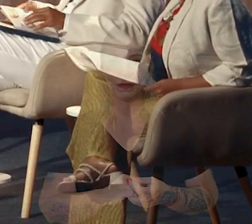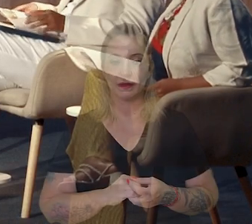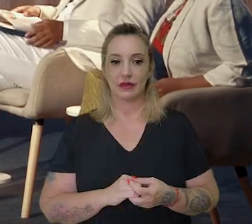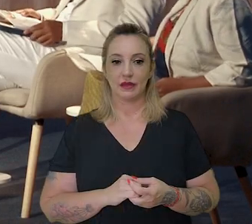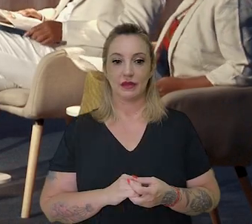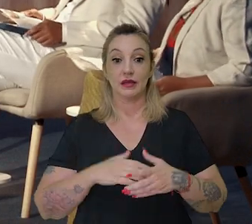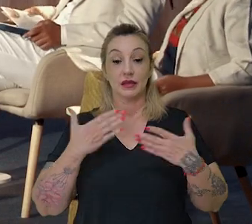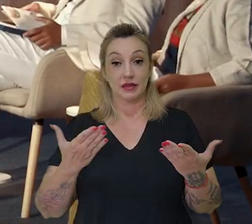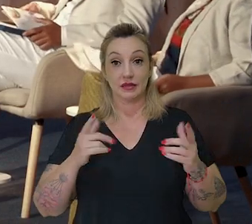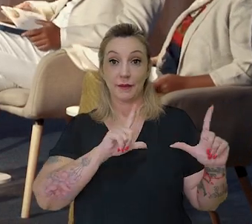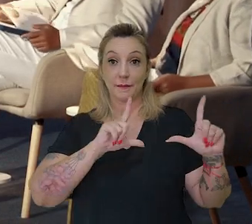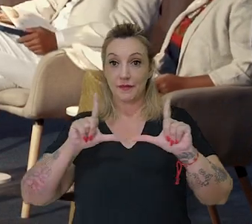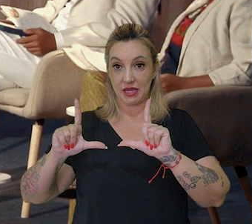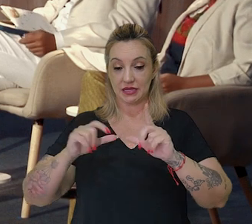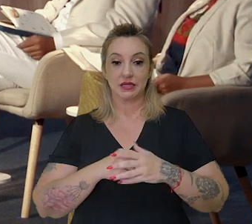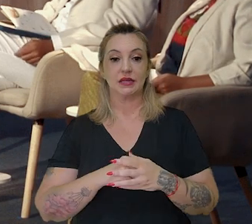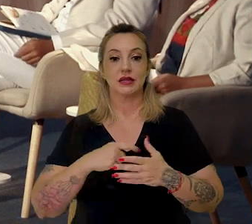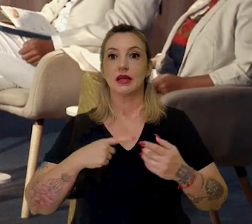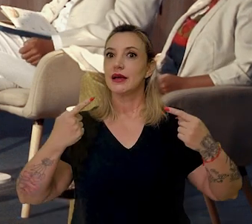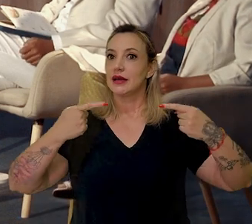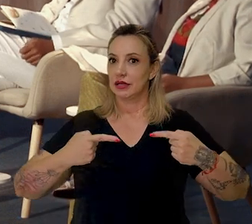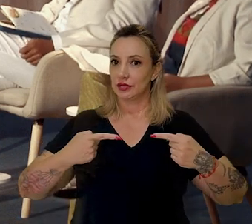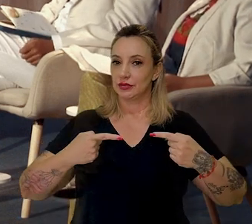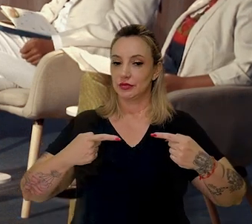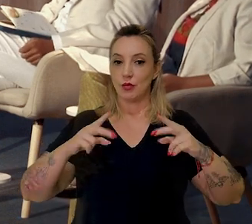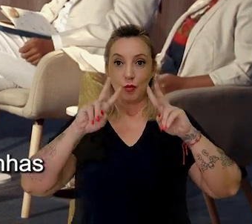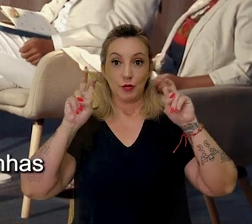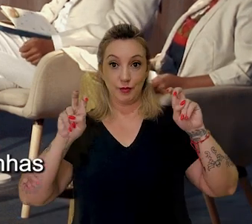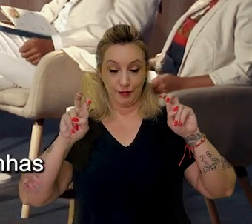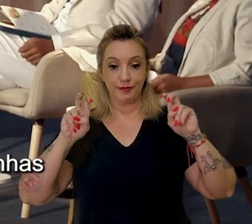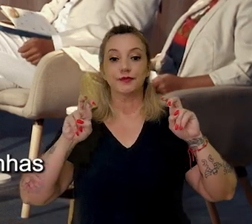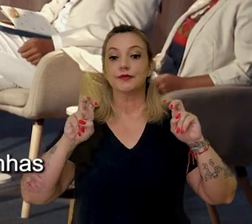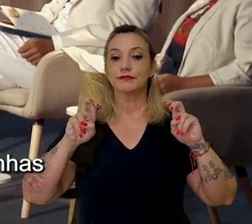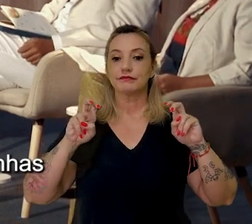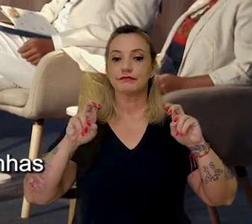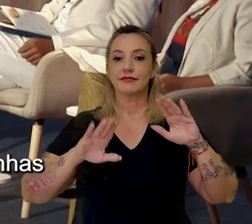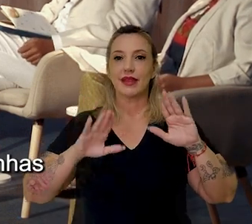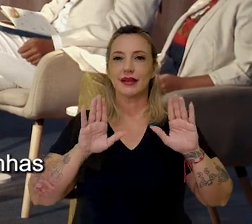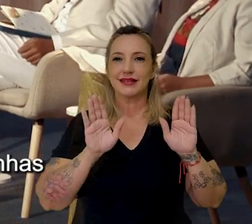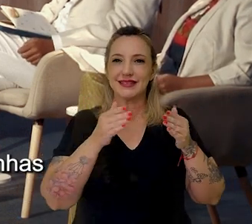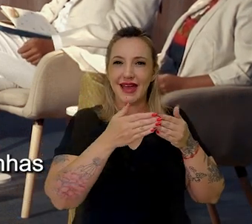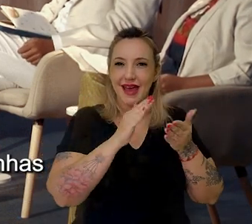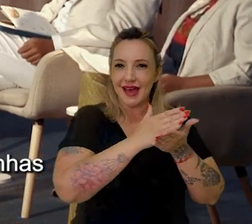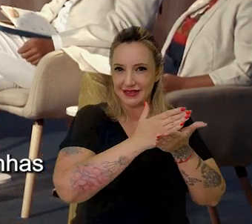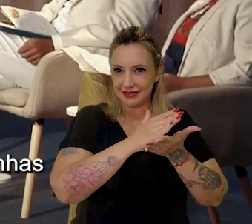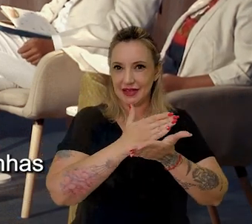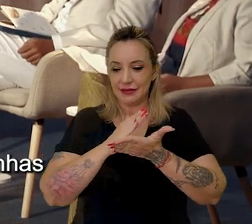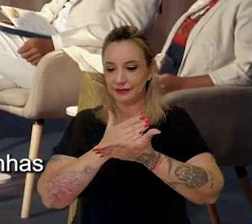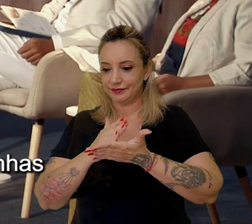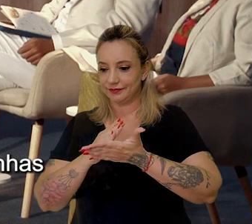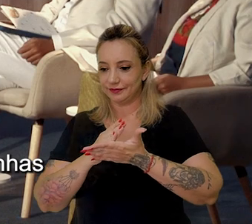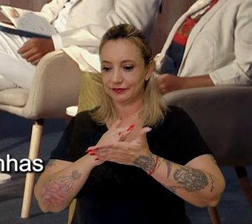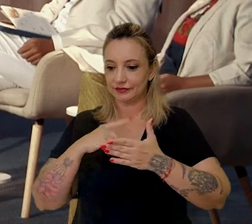né então esse painel ele tem o desafio de tratar de temas que são muitas vezes colocado em caixinhas